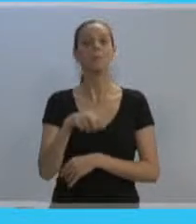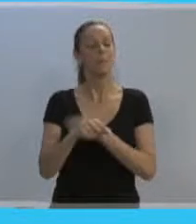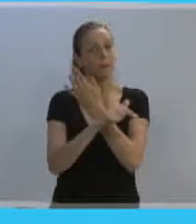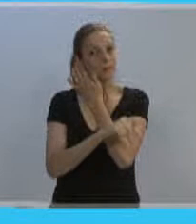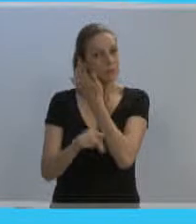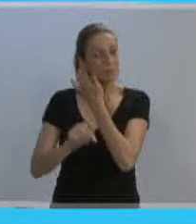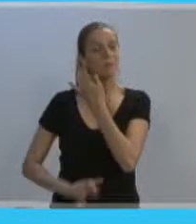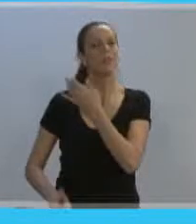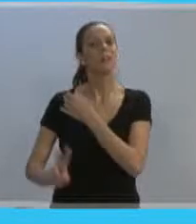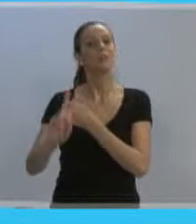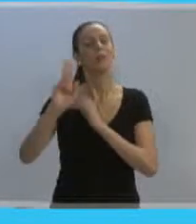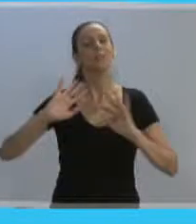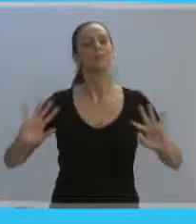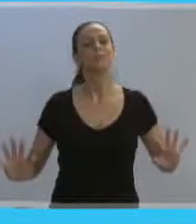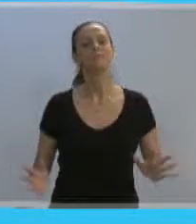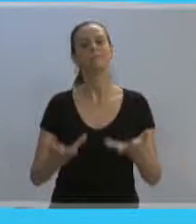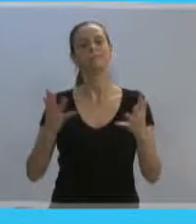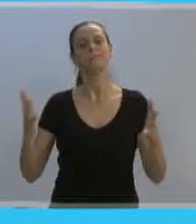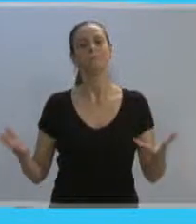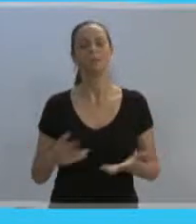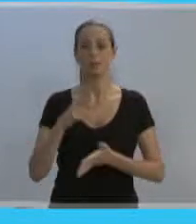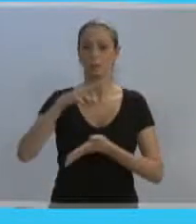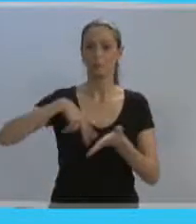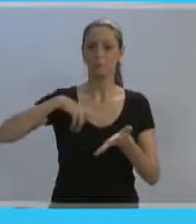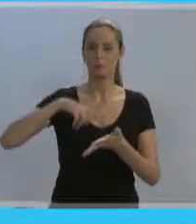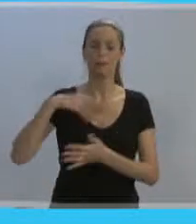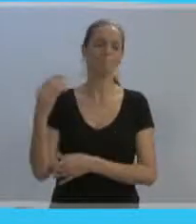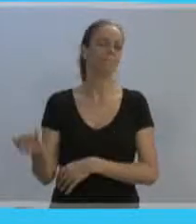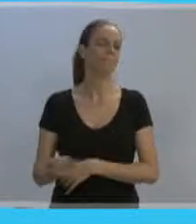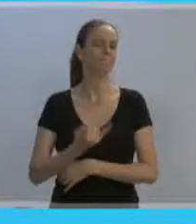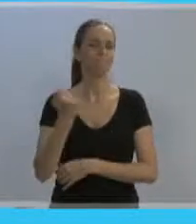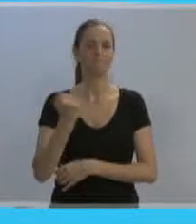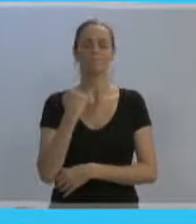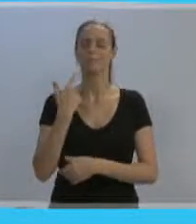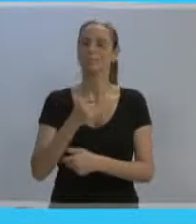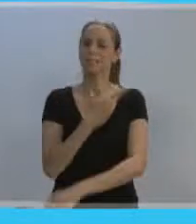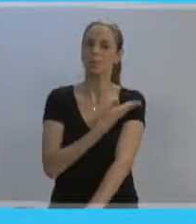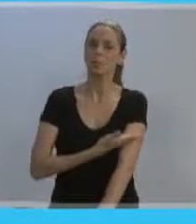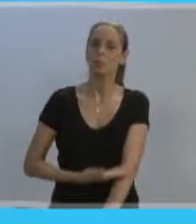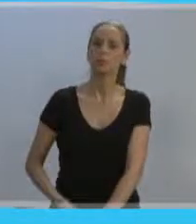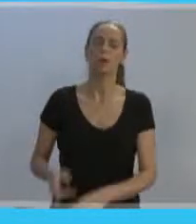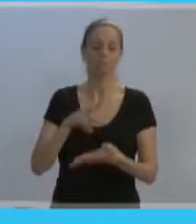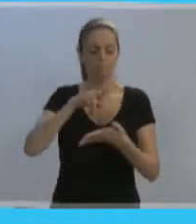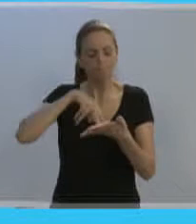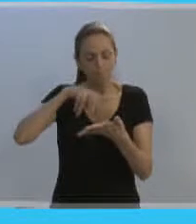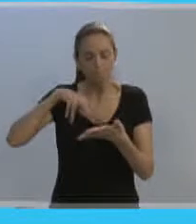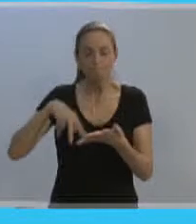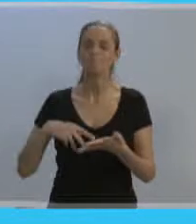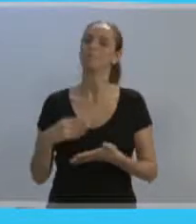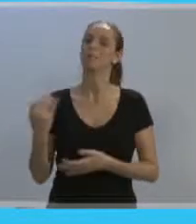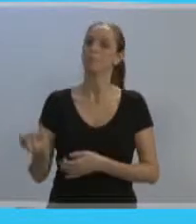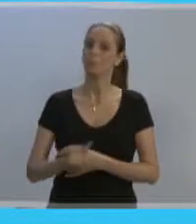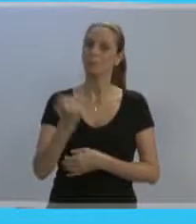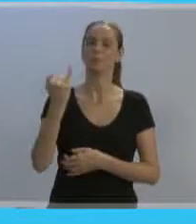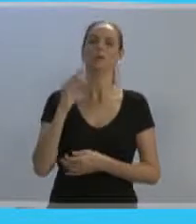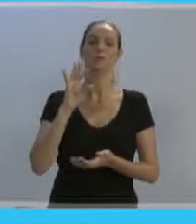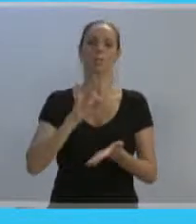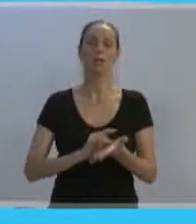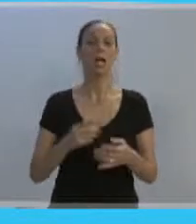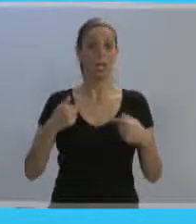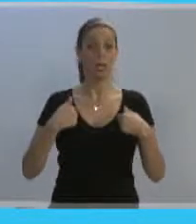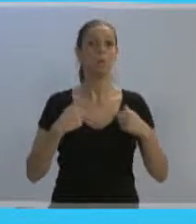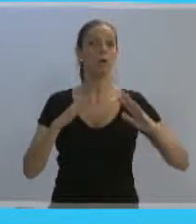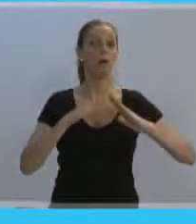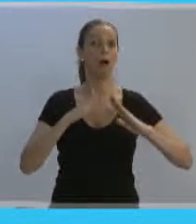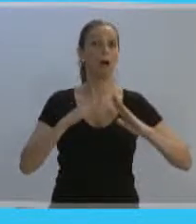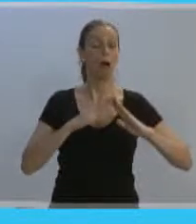valorização, de estimular também o importante hábito da leitura. E esse é um hábito, inclusive, que eu tenho em